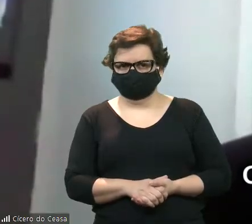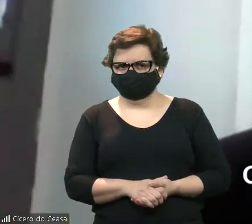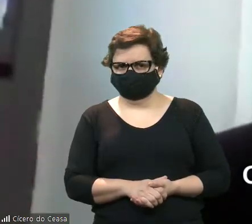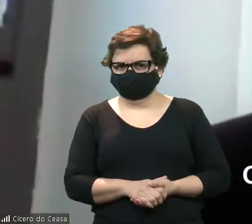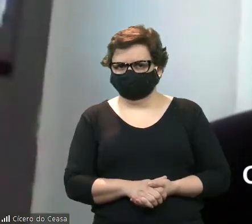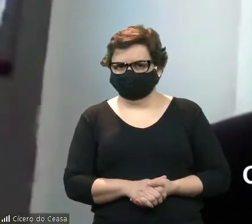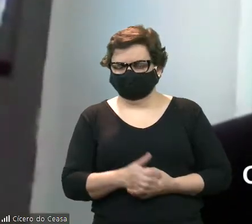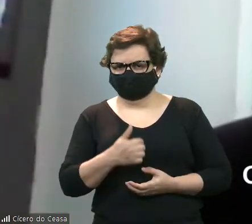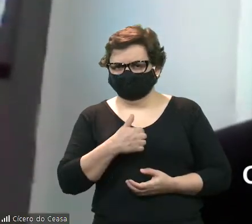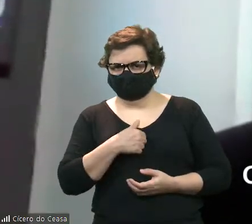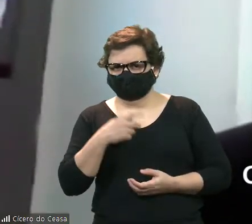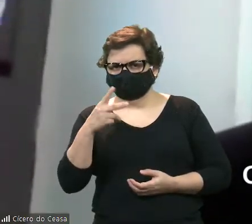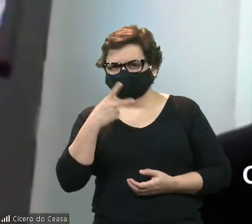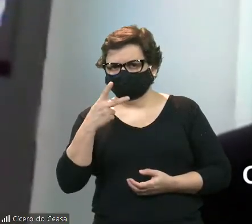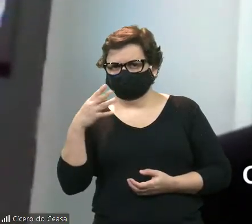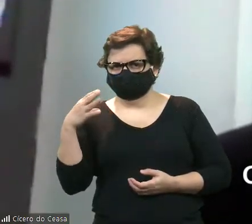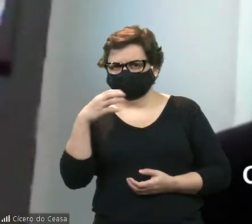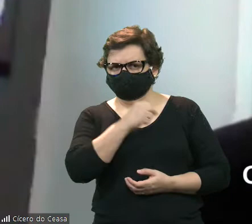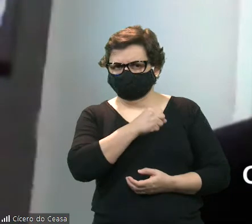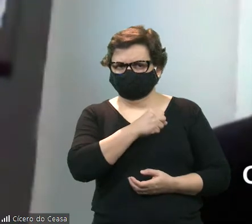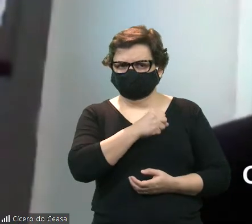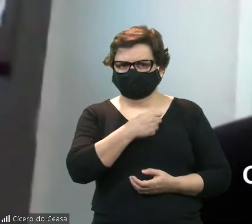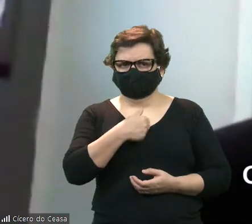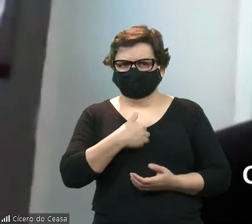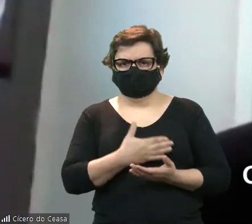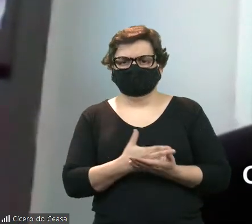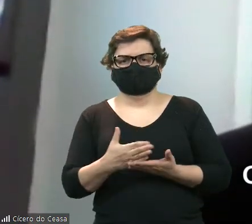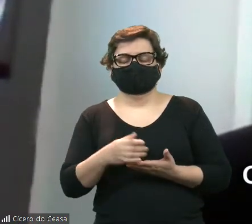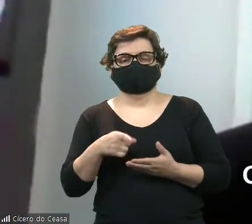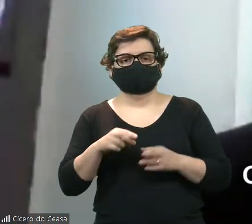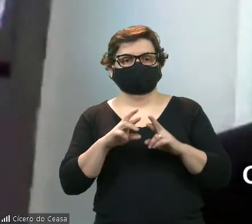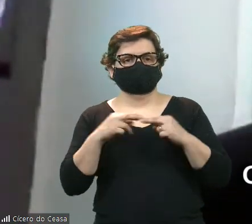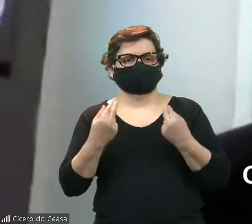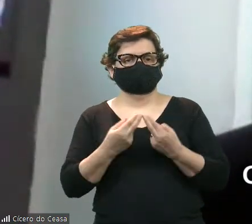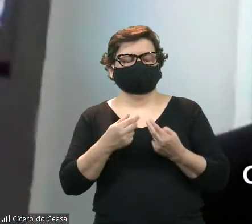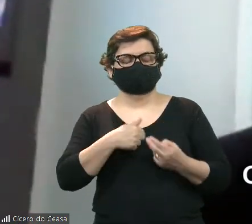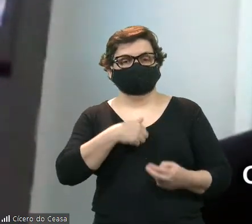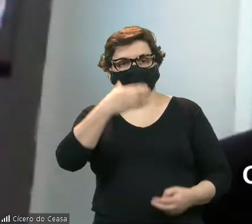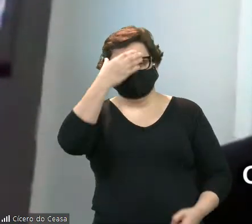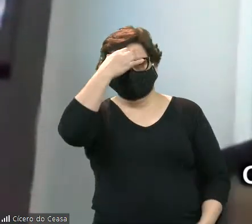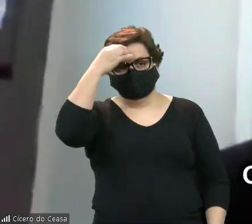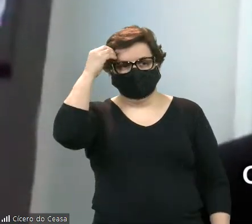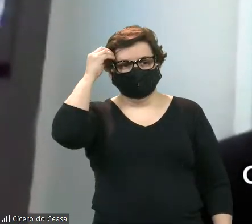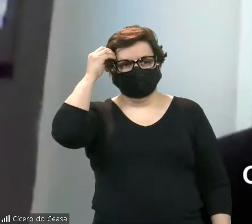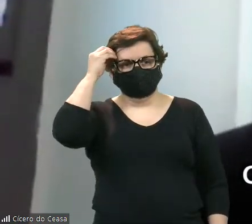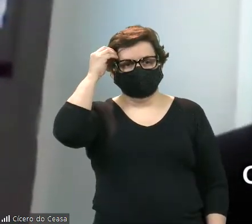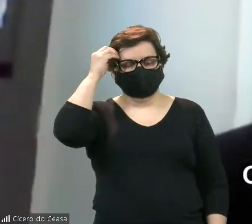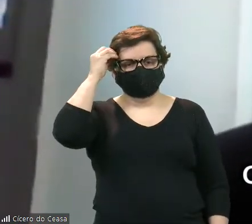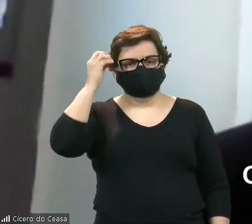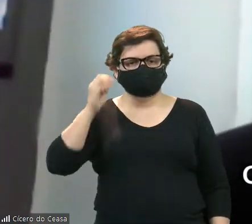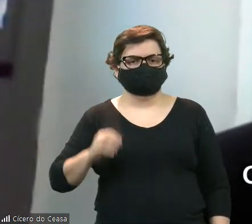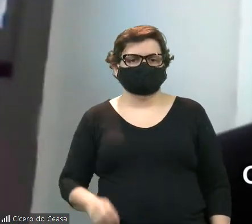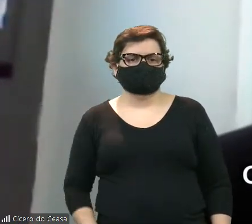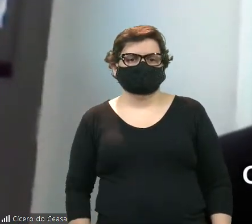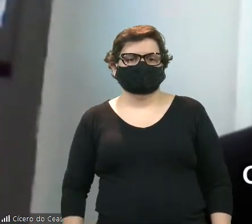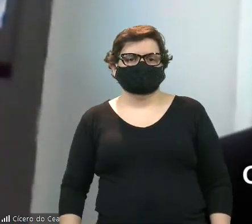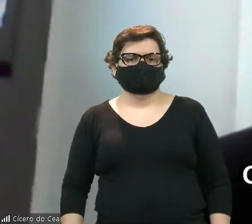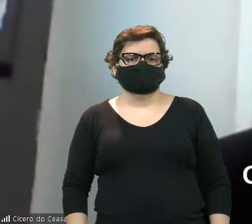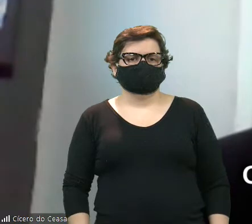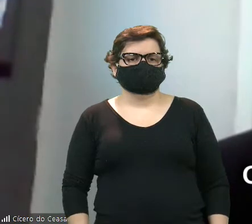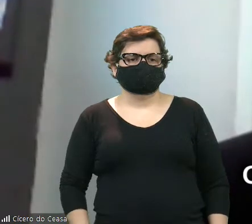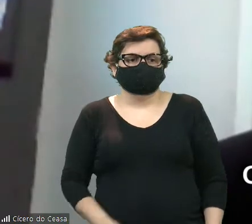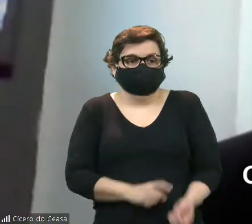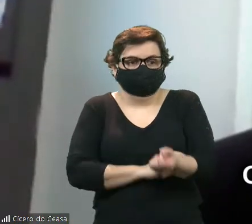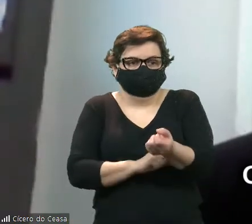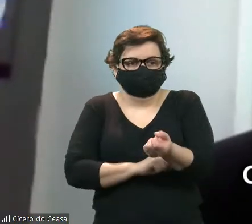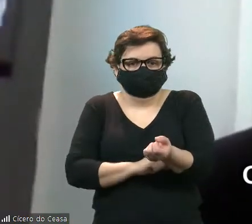eu pretendo ser breve. Eu, no início dessa sessão, me esqueci, acho que o